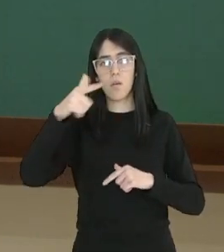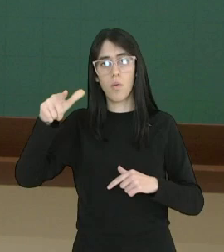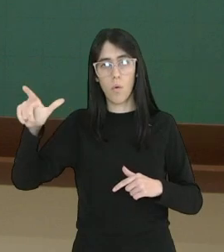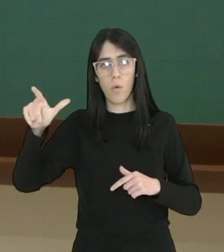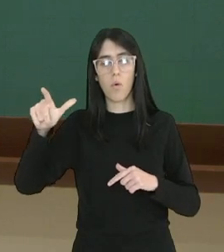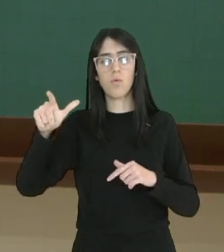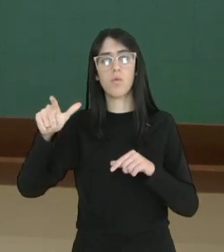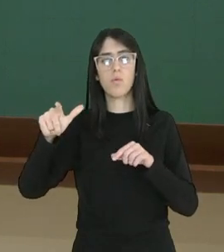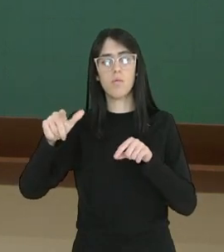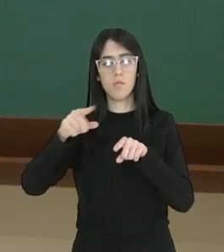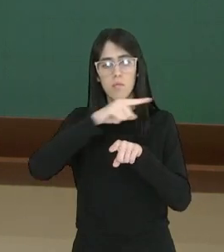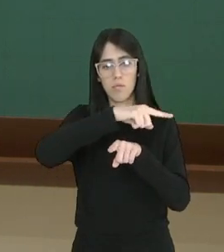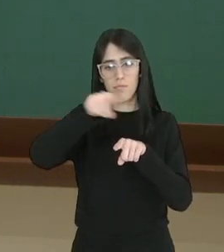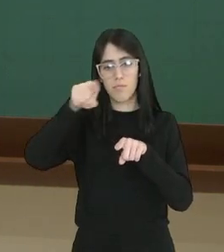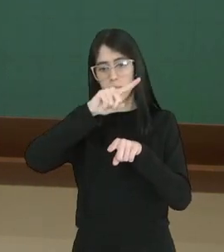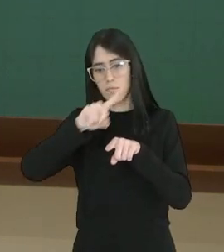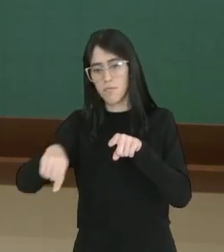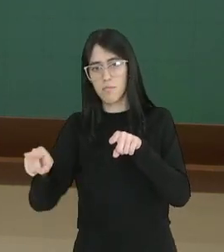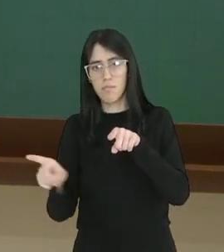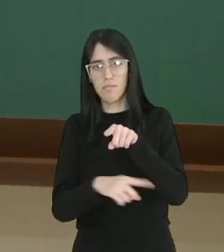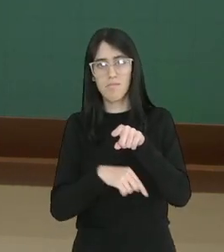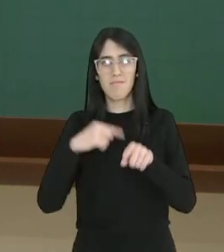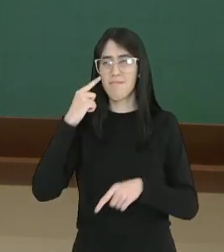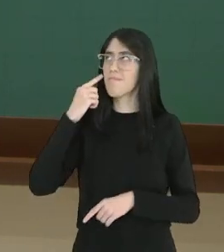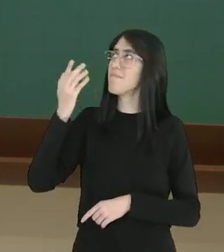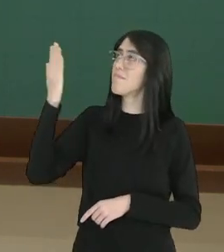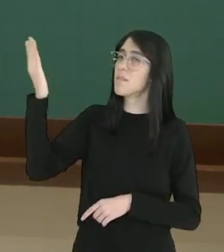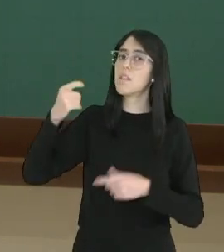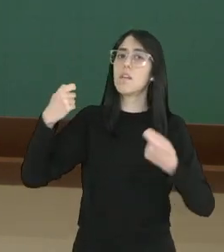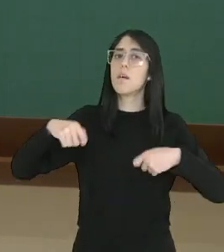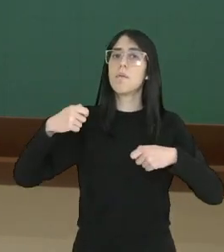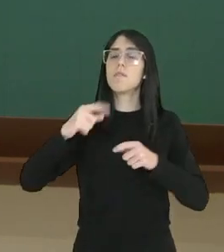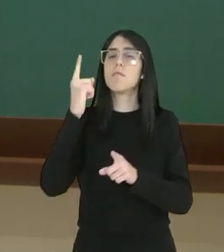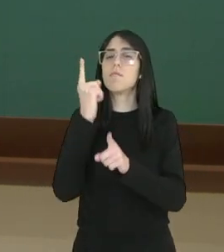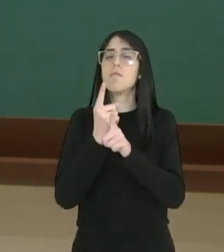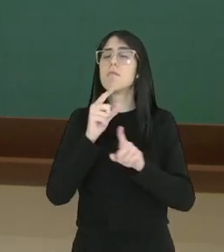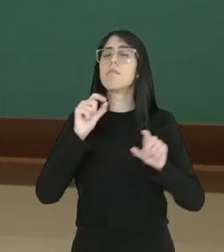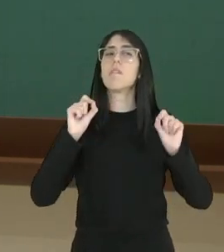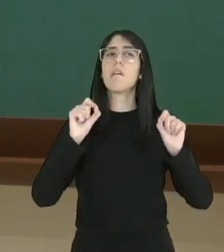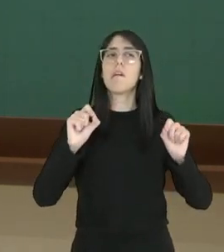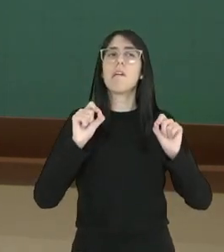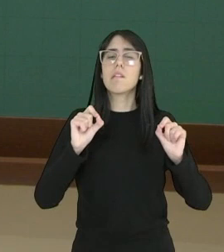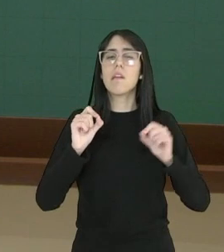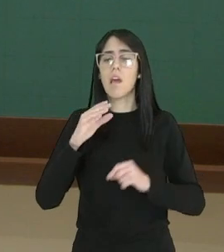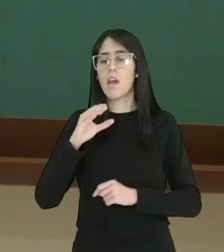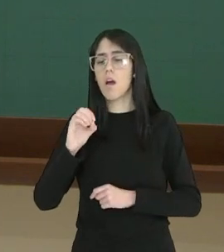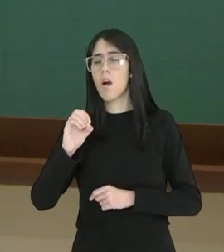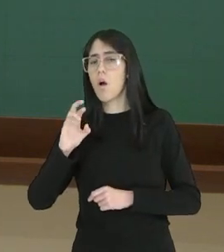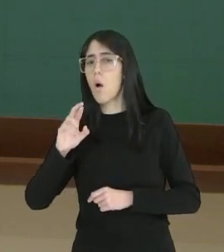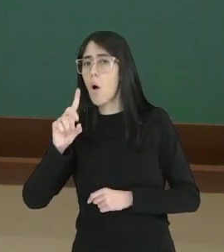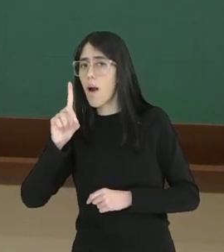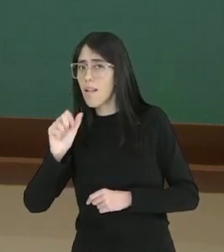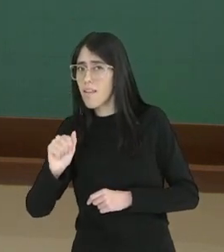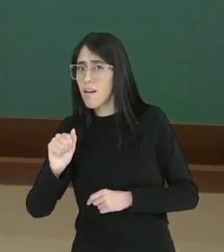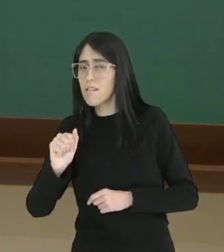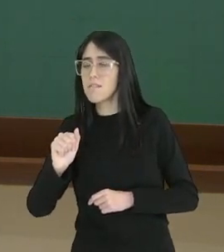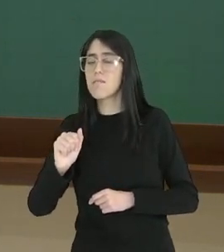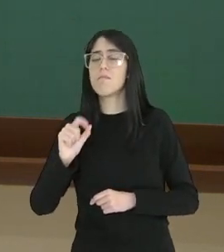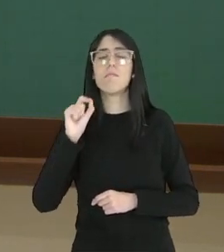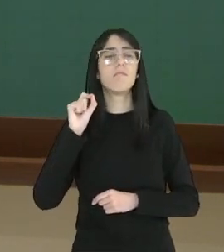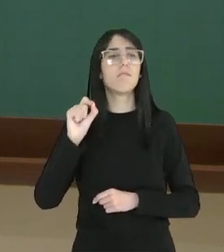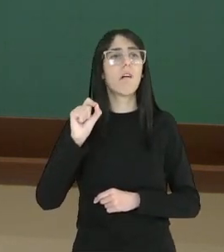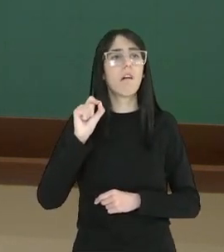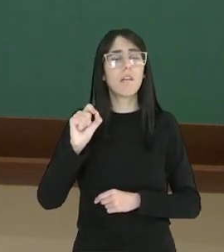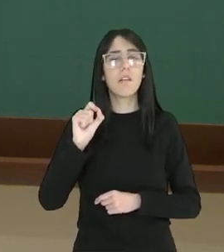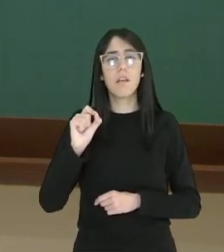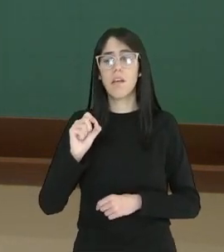circunferência, ele está pedindo para você determinar quais são os segmentos que determinam as cordas ou que